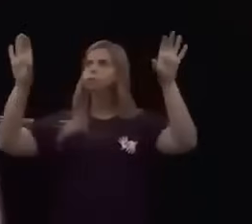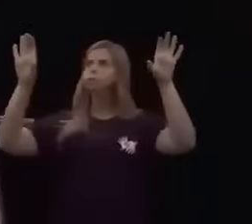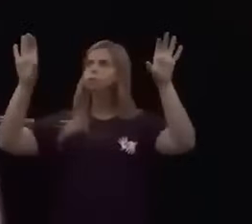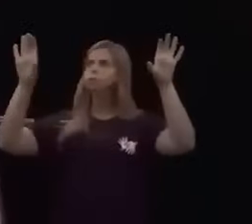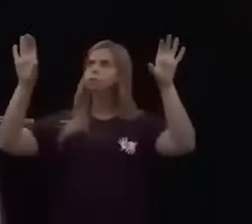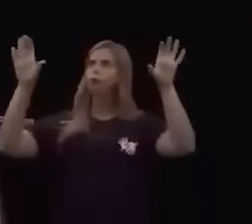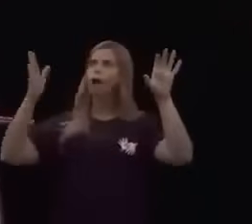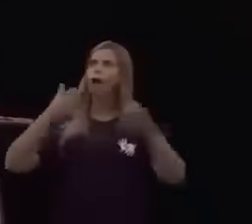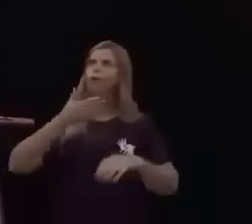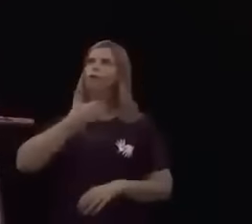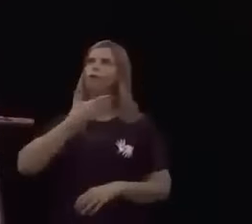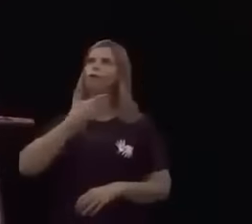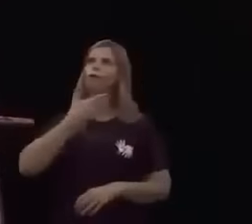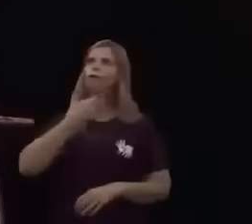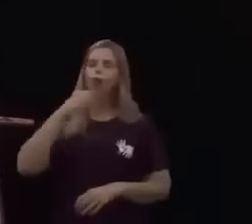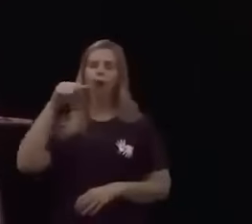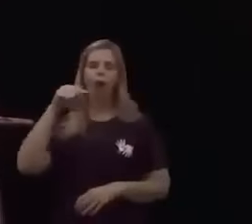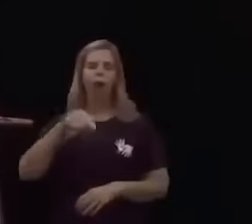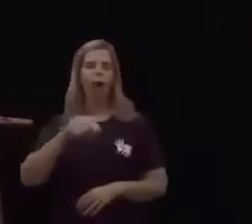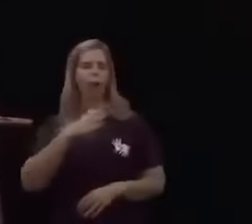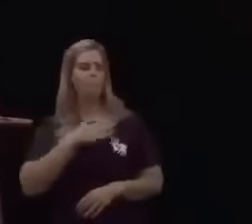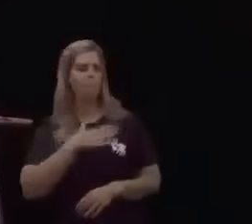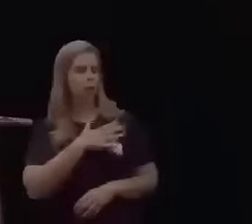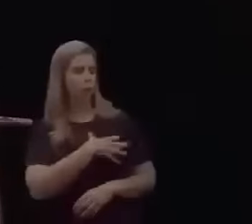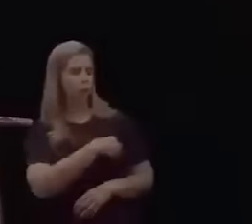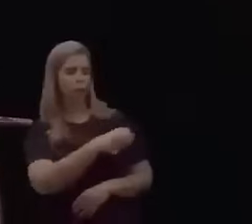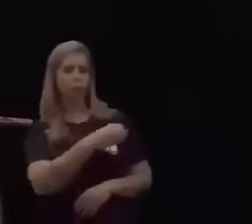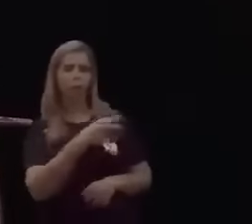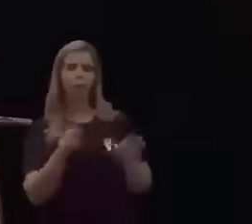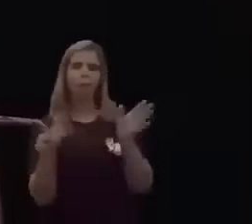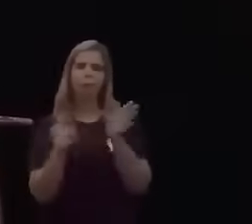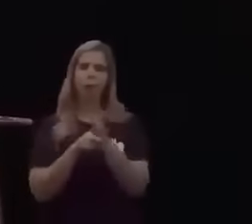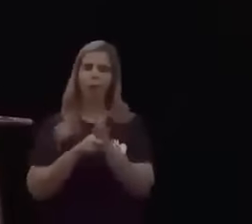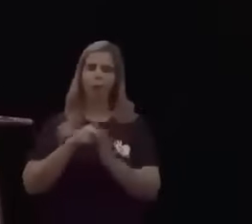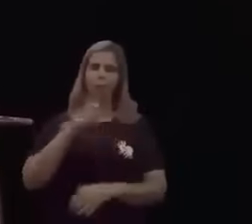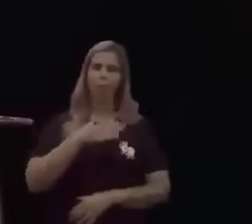divina dizendo: este é o meu eleito, a ele ouvi.